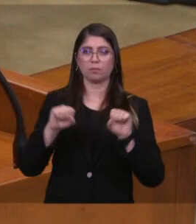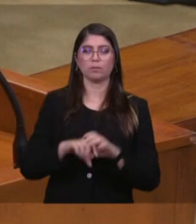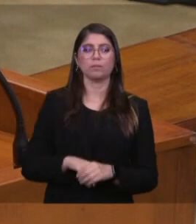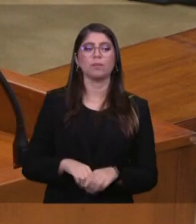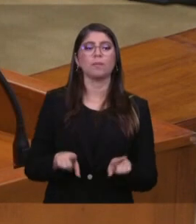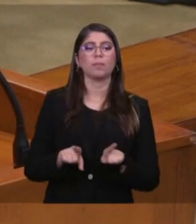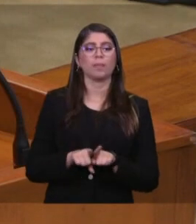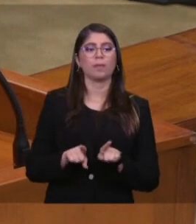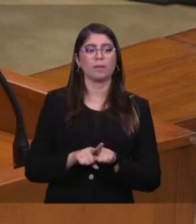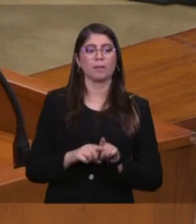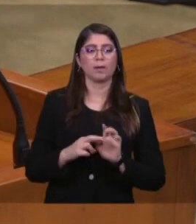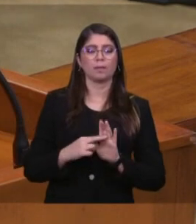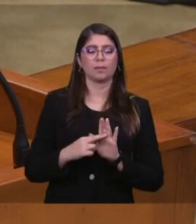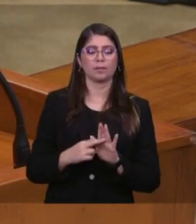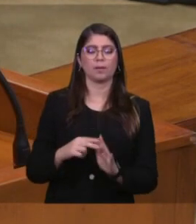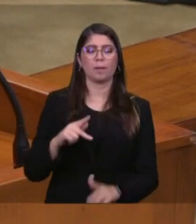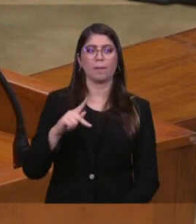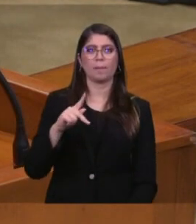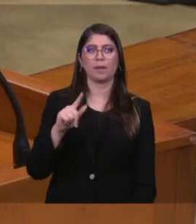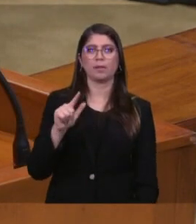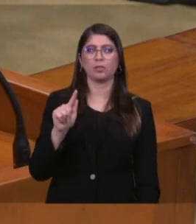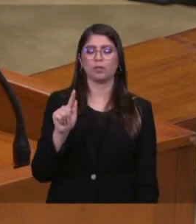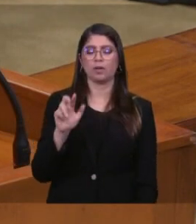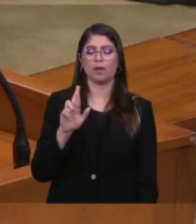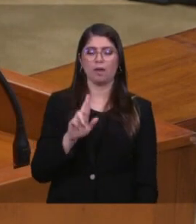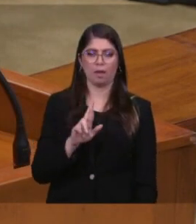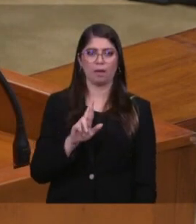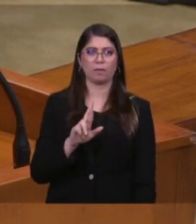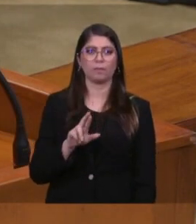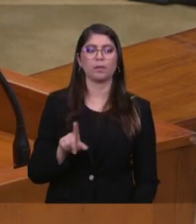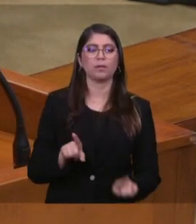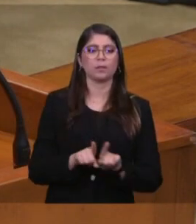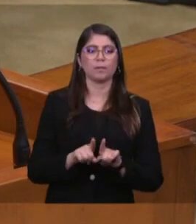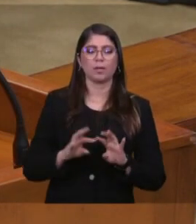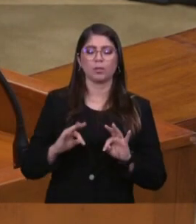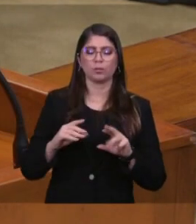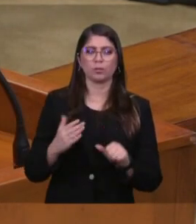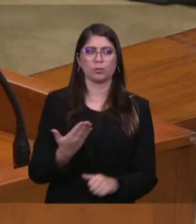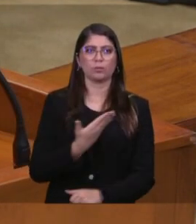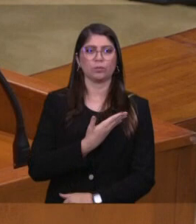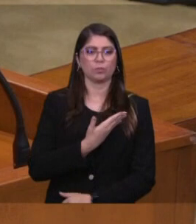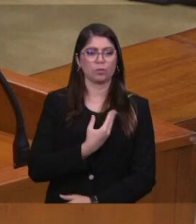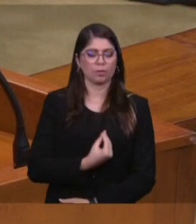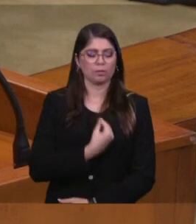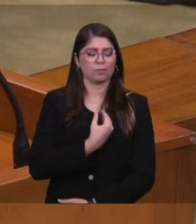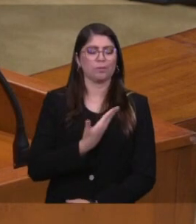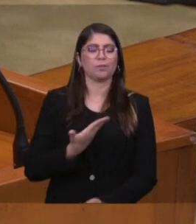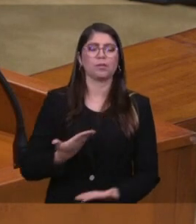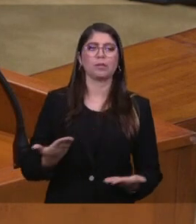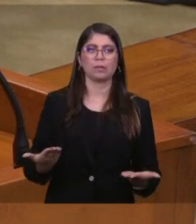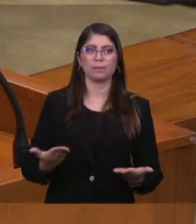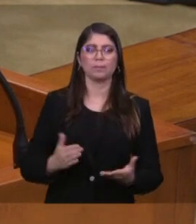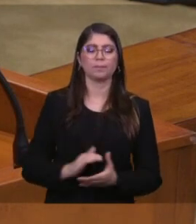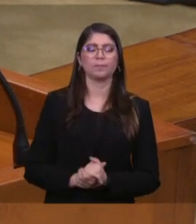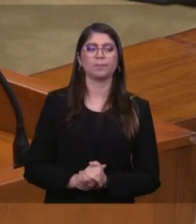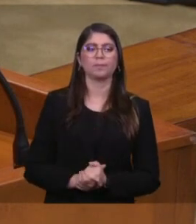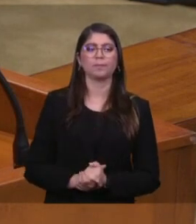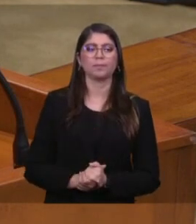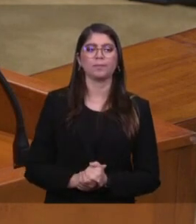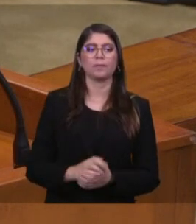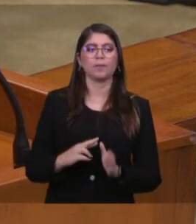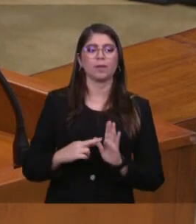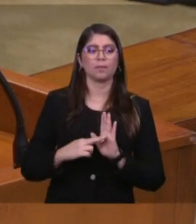excelentíssima representante da Procuradoria-Geral da República, prezadas e prezados colegas aqui presentes. Represento o